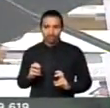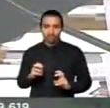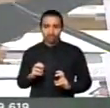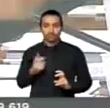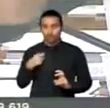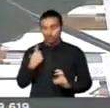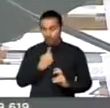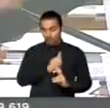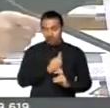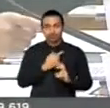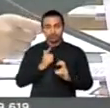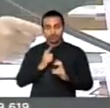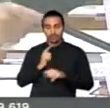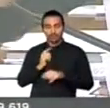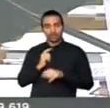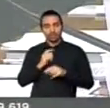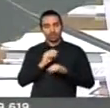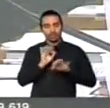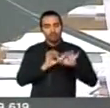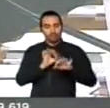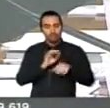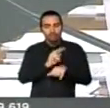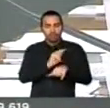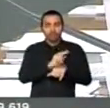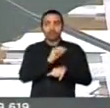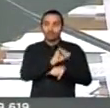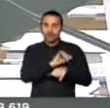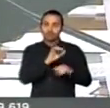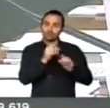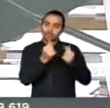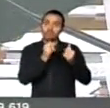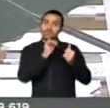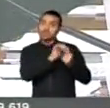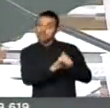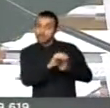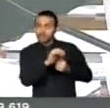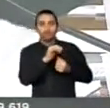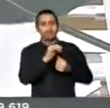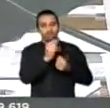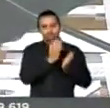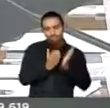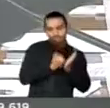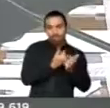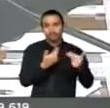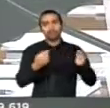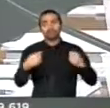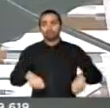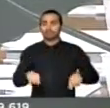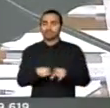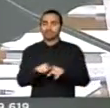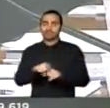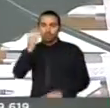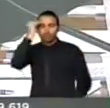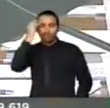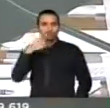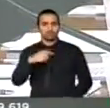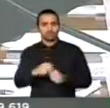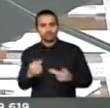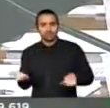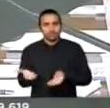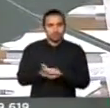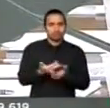tem que, sim, se responsabilizar, se desviar a sua conduta. Com todo respeito ao